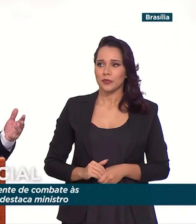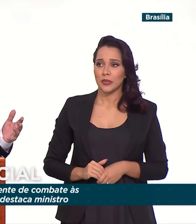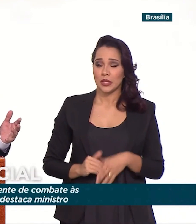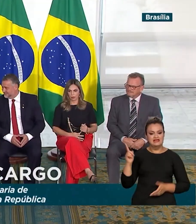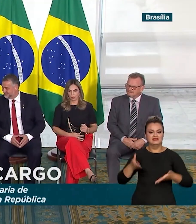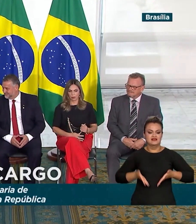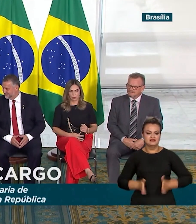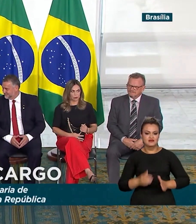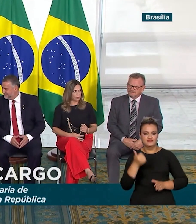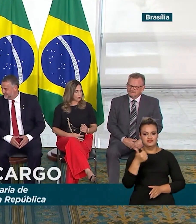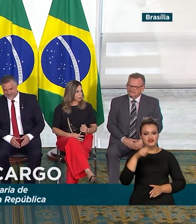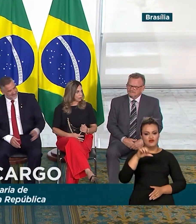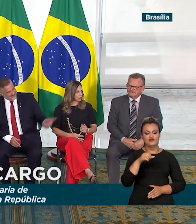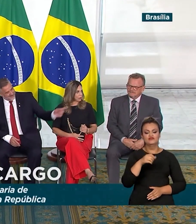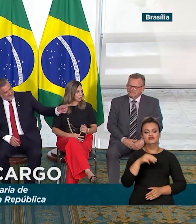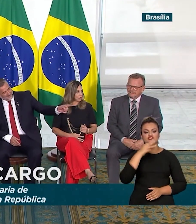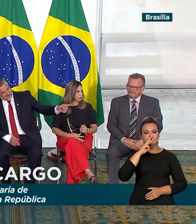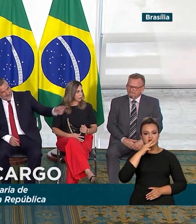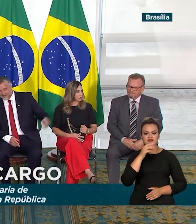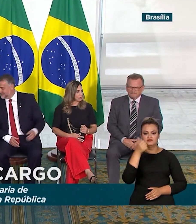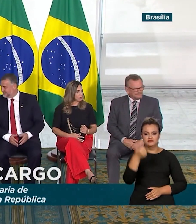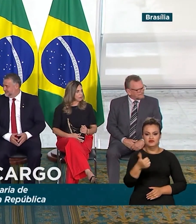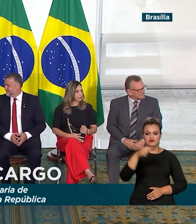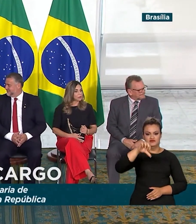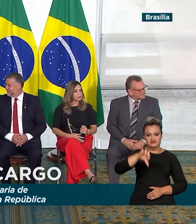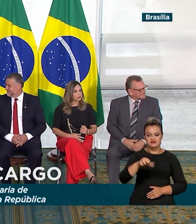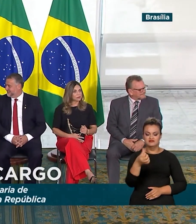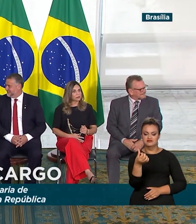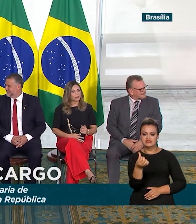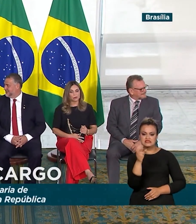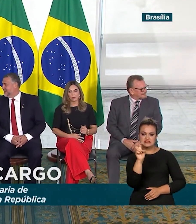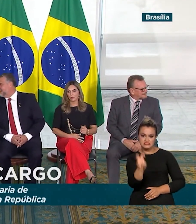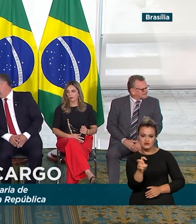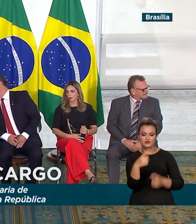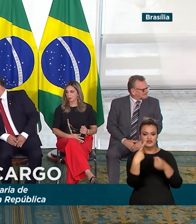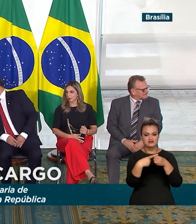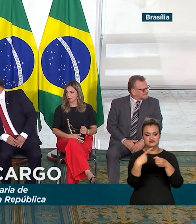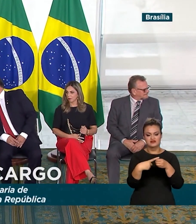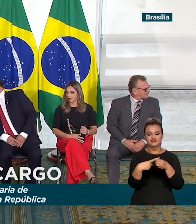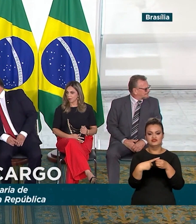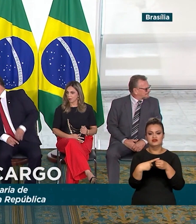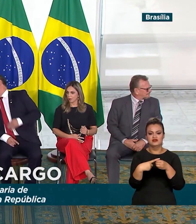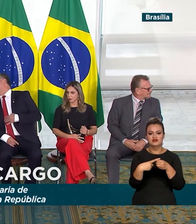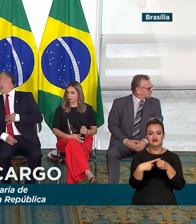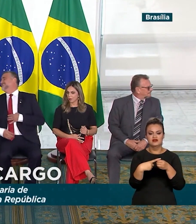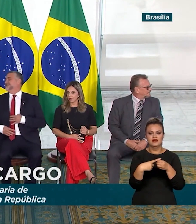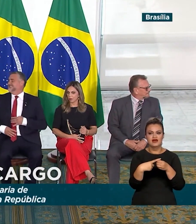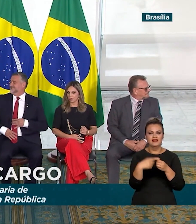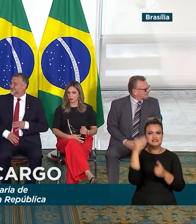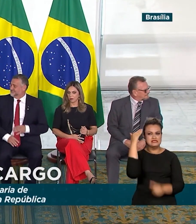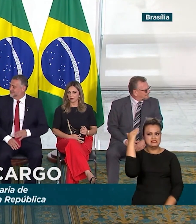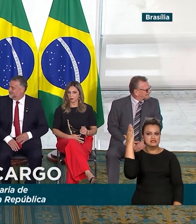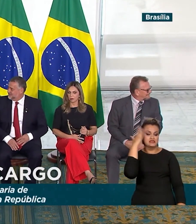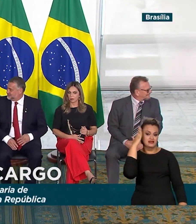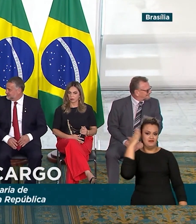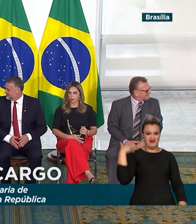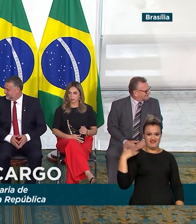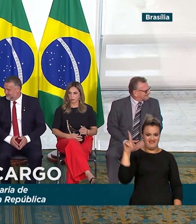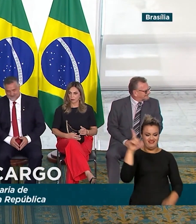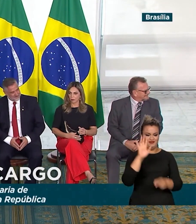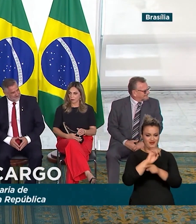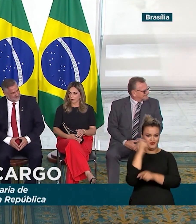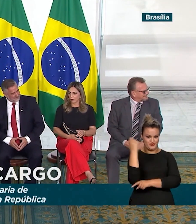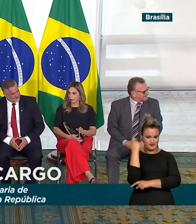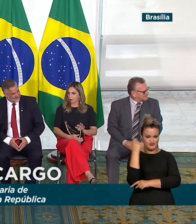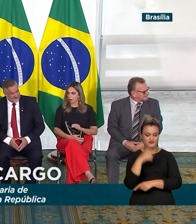Pimenta, que disse que o atual governo será pautado pela transparência e que o Brasil assumirá protagonismo mundial no